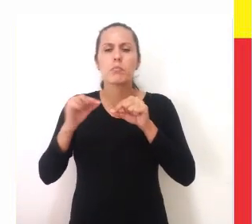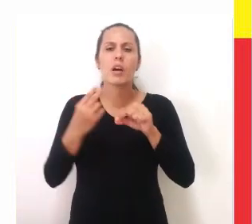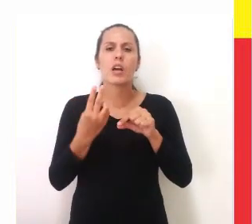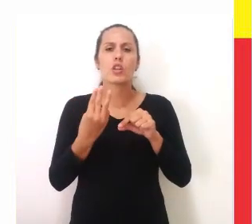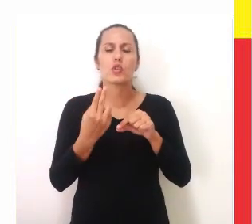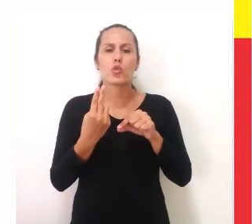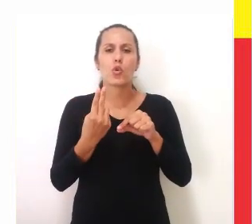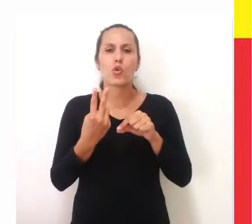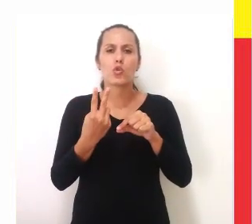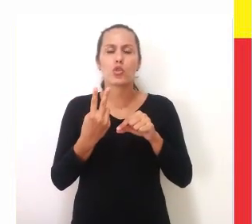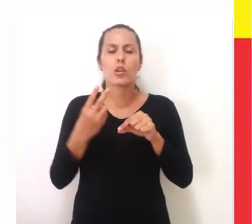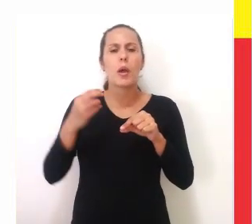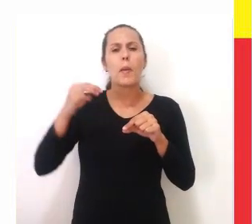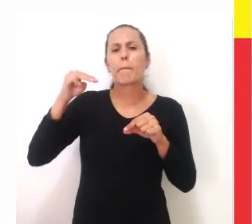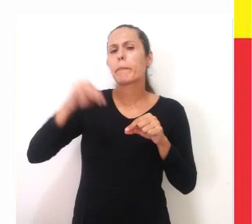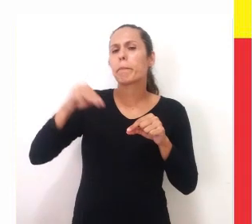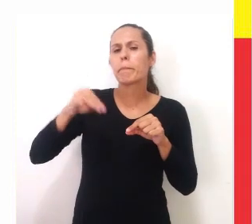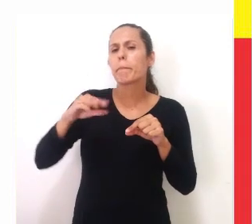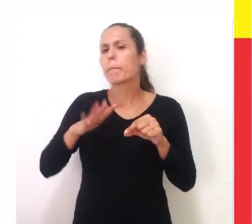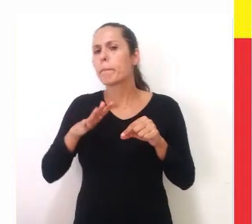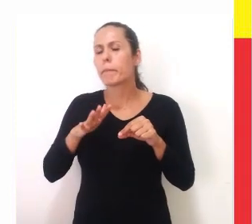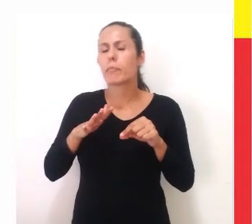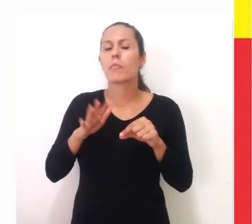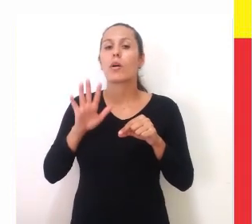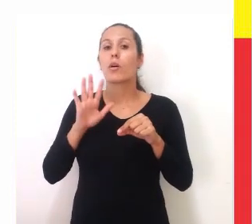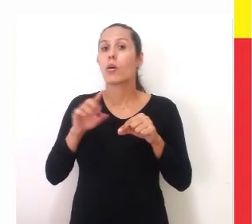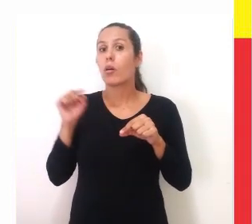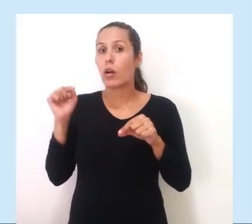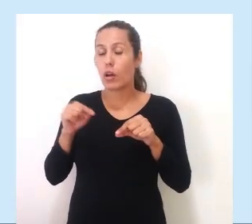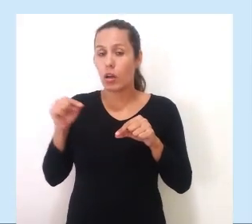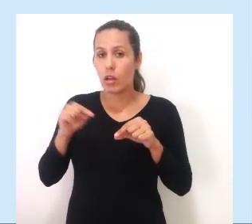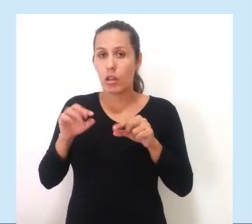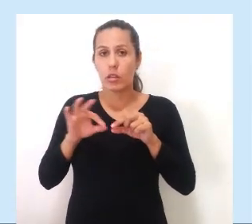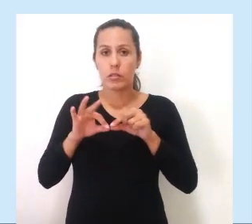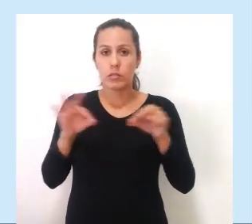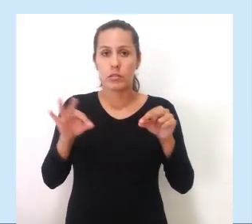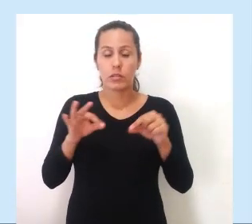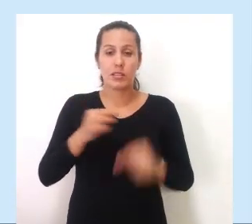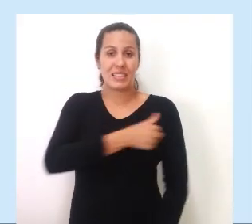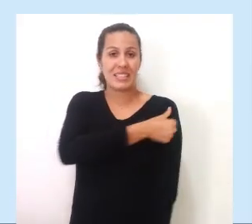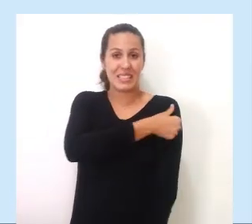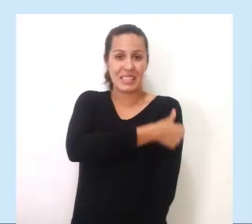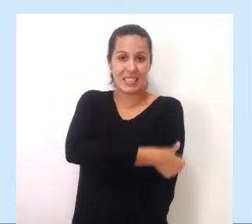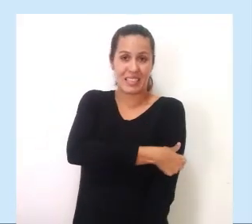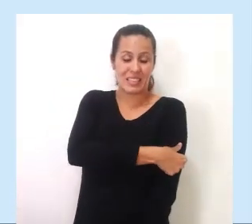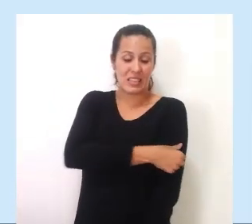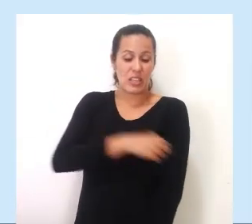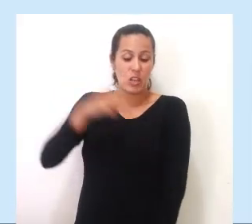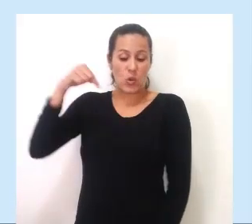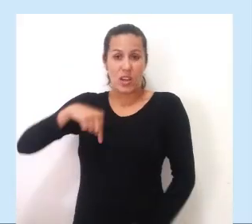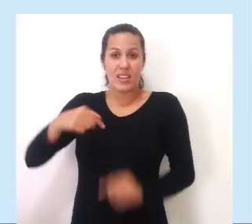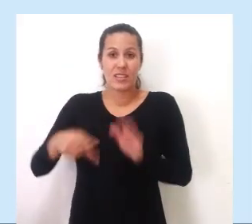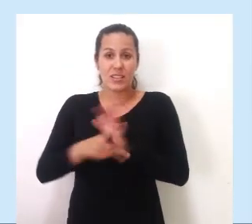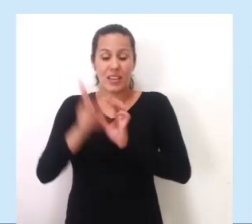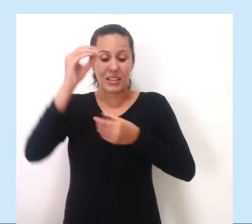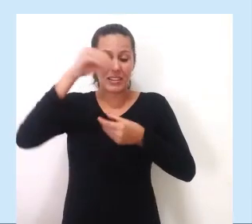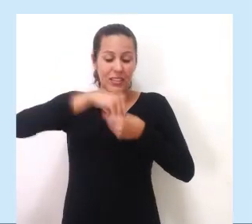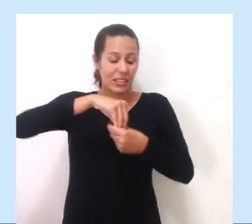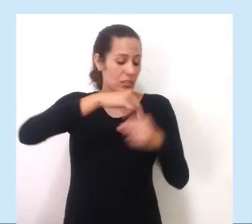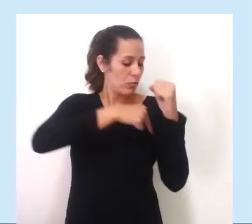milímetros de diâmetro. A diferença do adesivo, Dantas, adesivo externo,